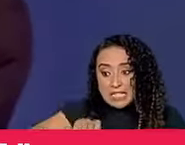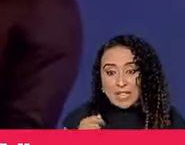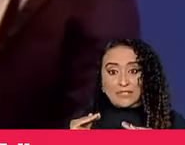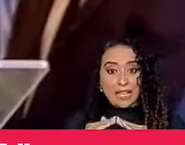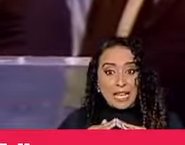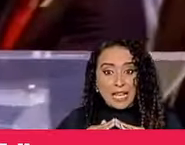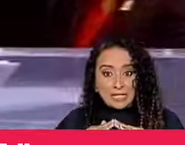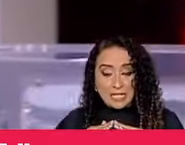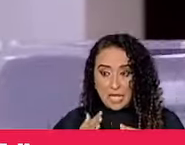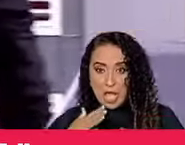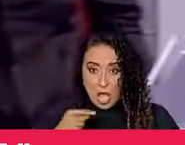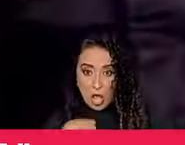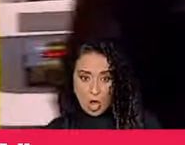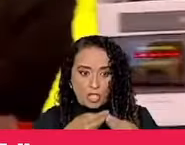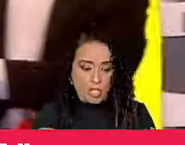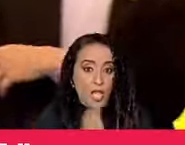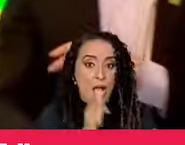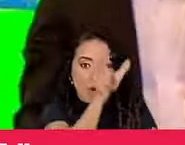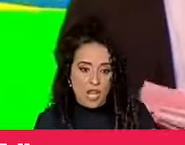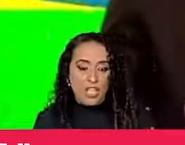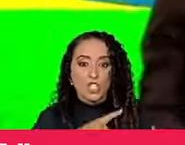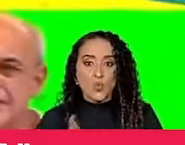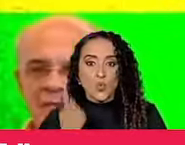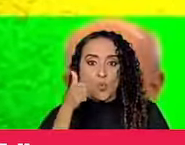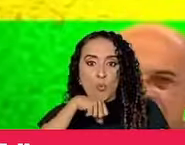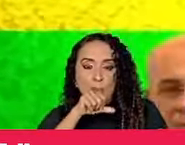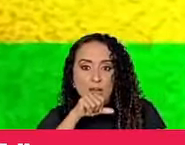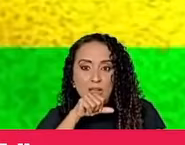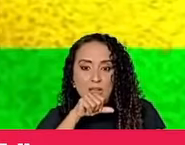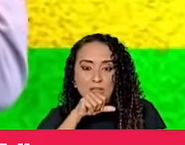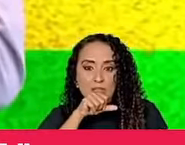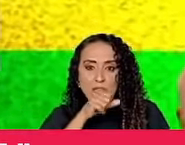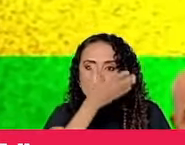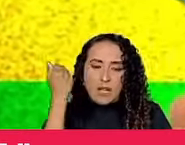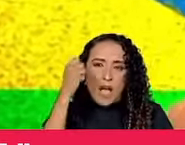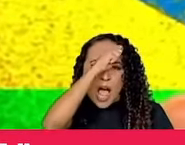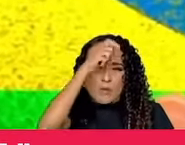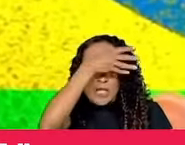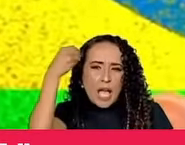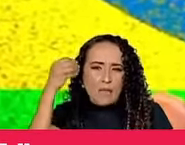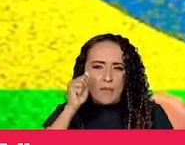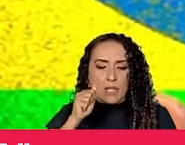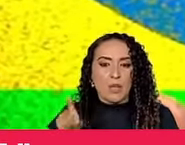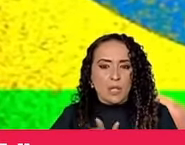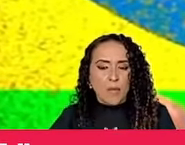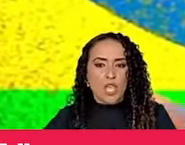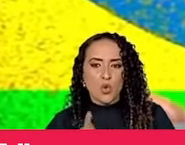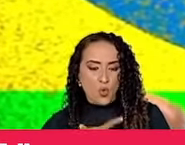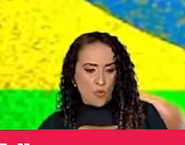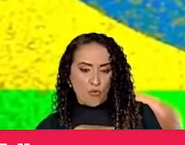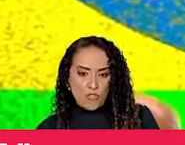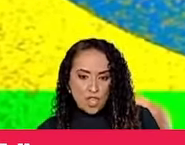casa da minha mão, ela tinha uma mãe com mal de Alzheimer. Ela tinha um filho que